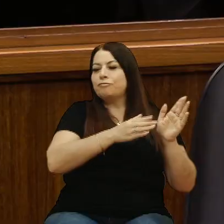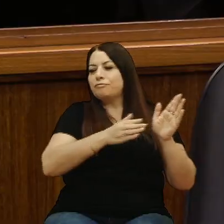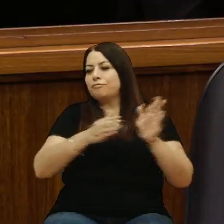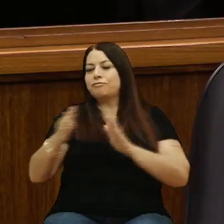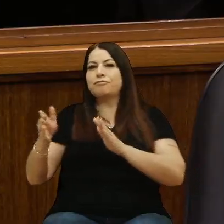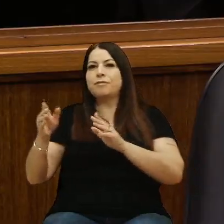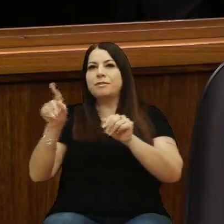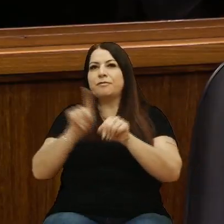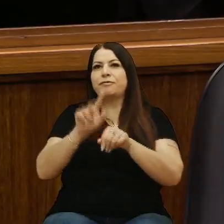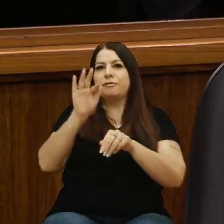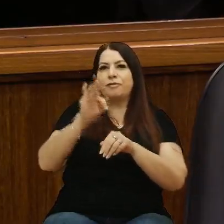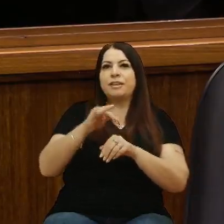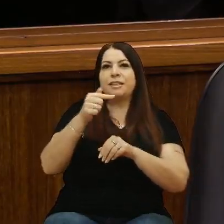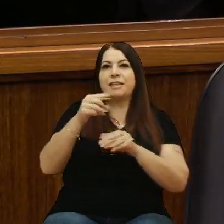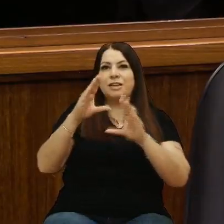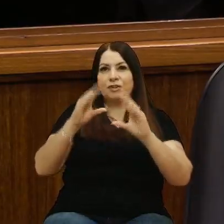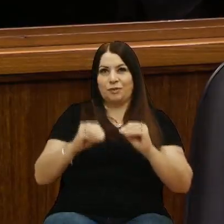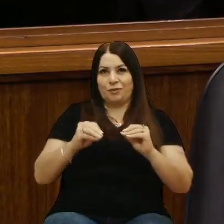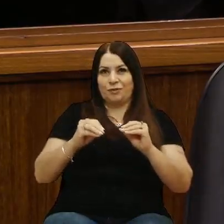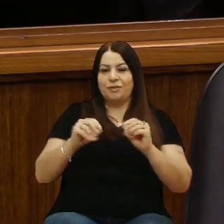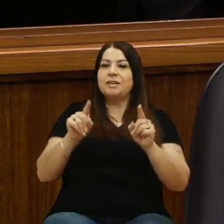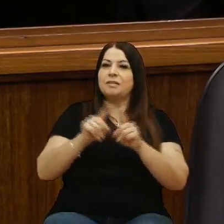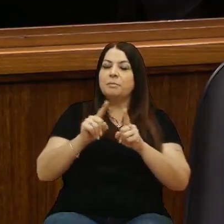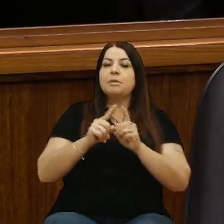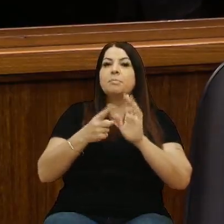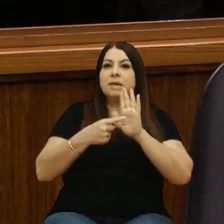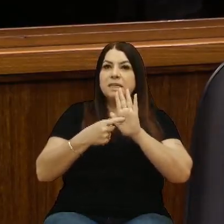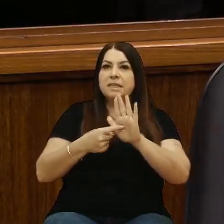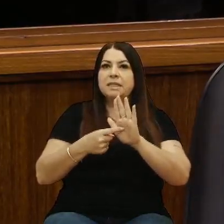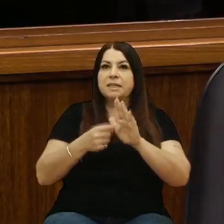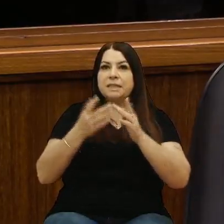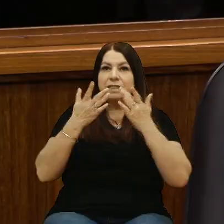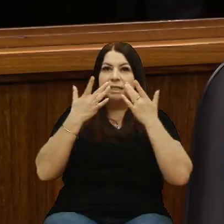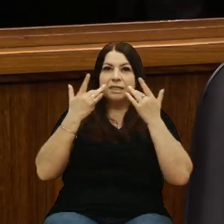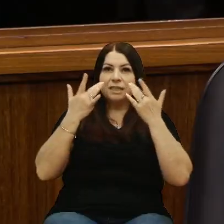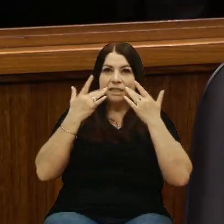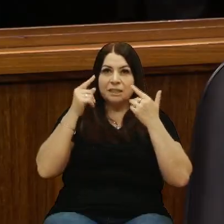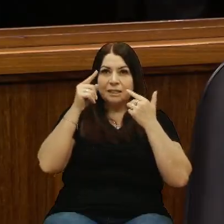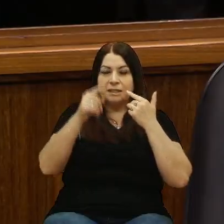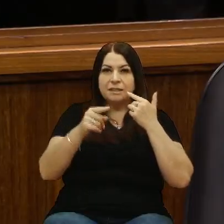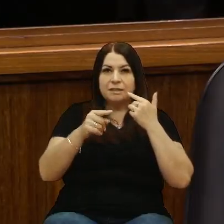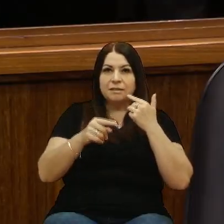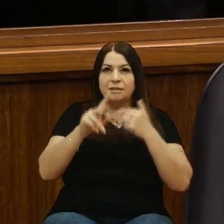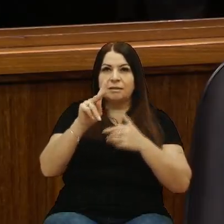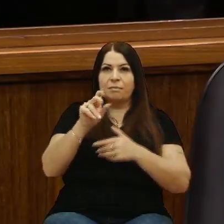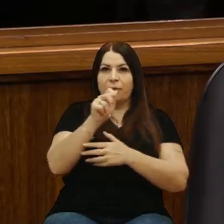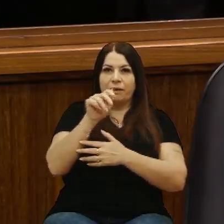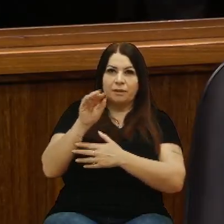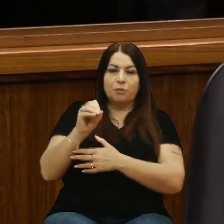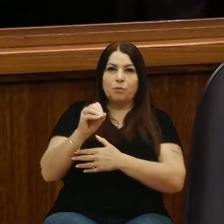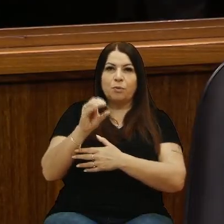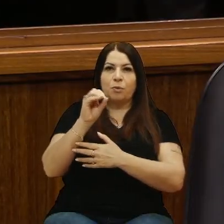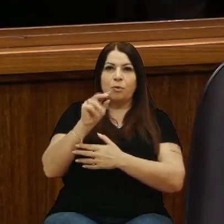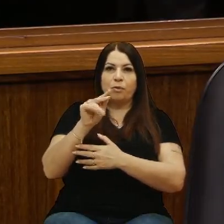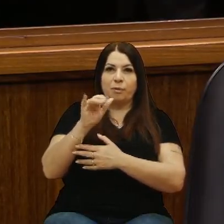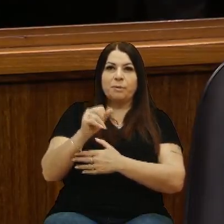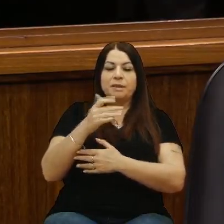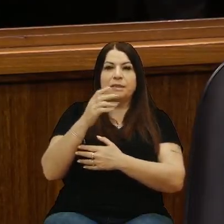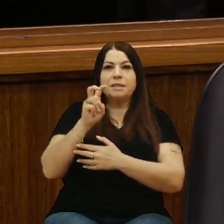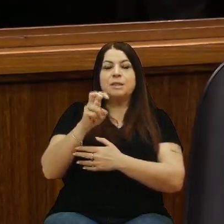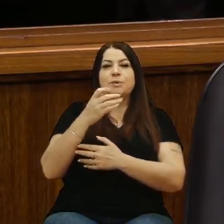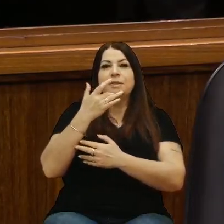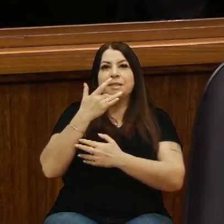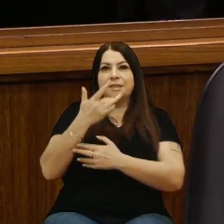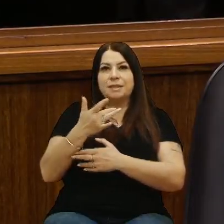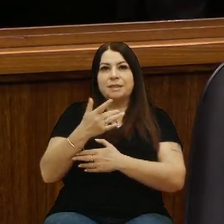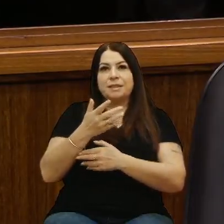às 19 horas. Teremos também a apresentação teatral lá no Paradão do Ópera, às 5 da tarde. Deixo